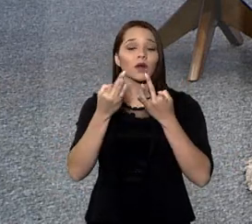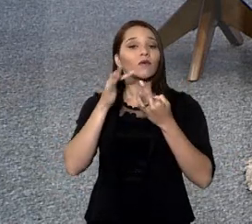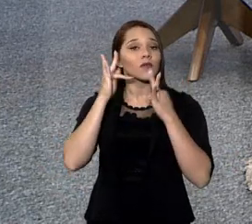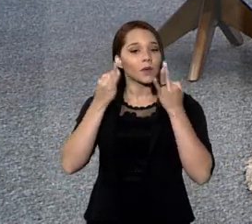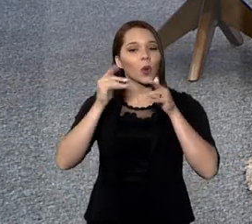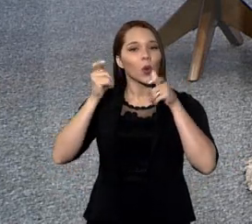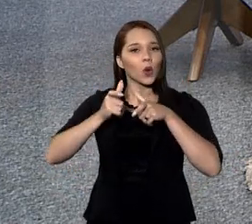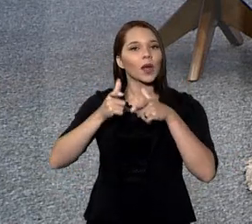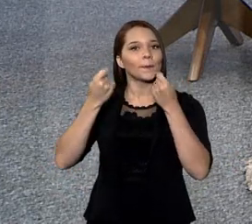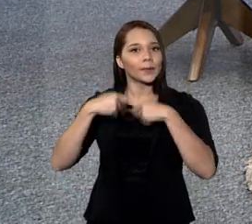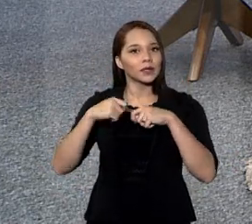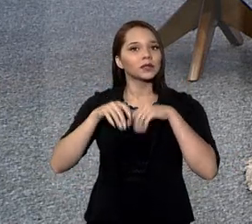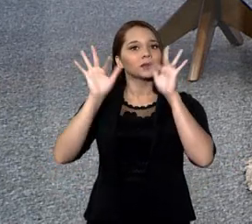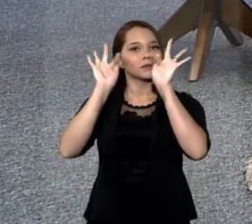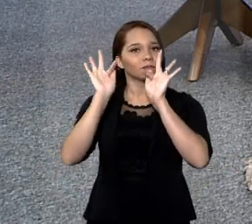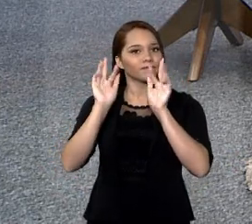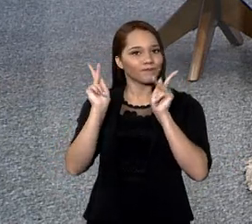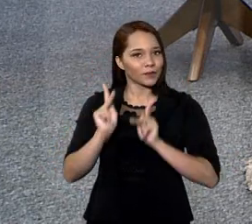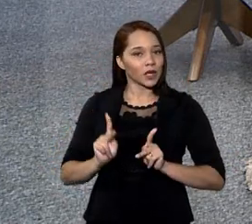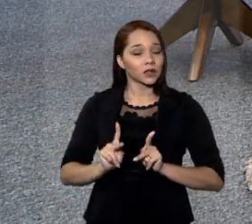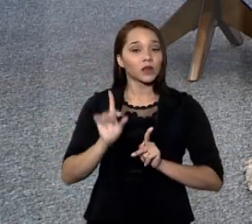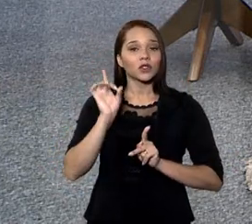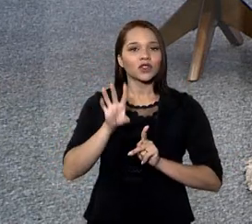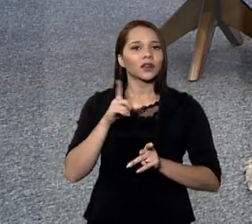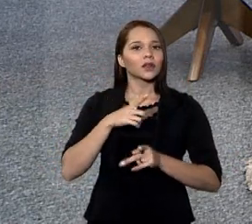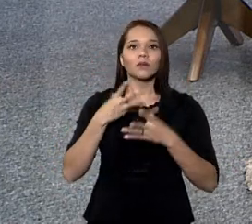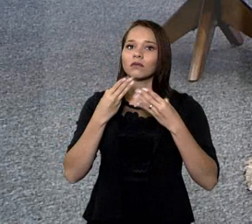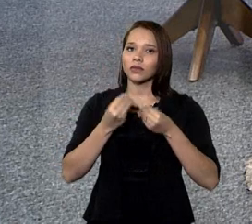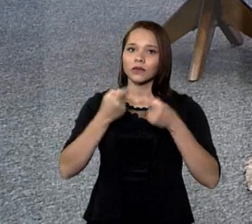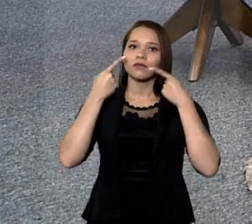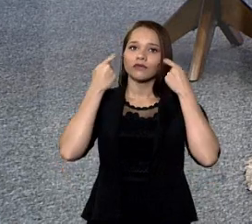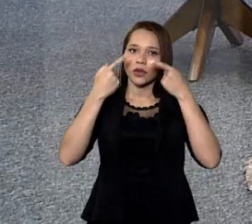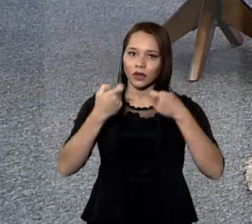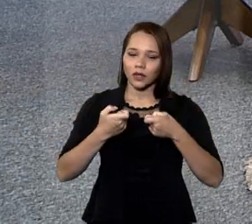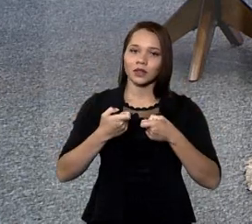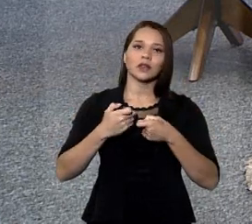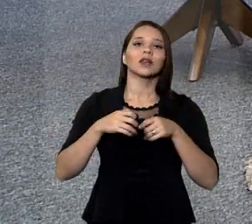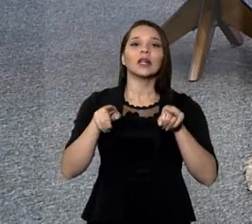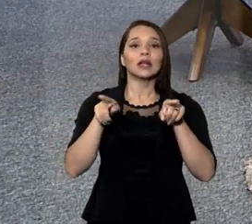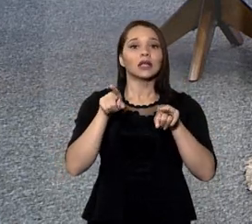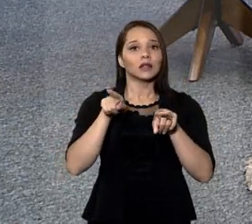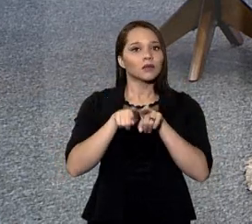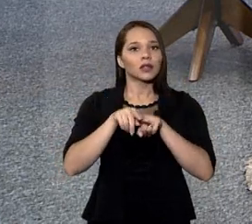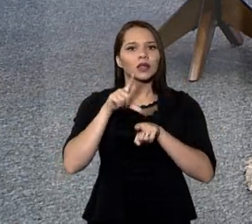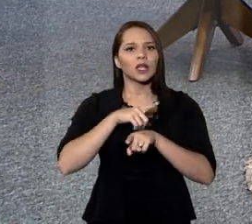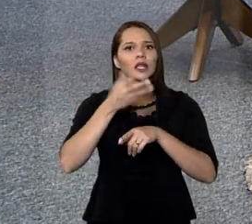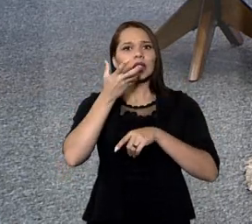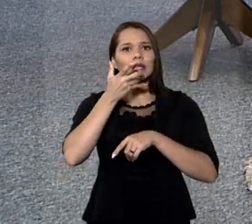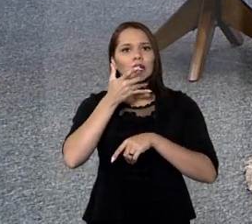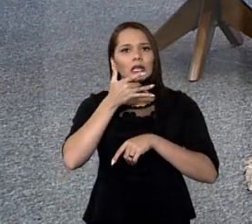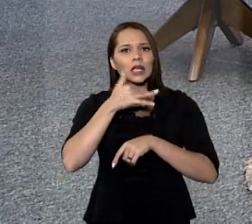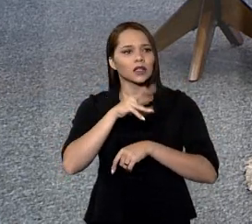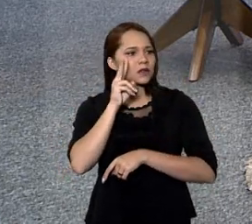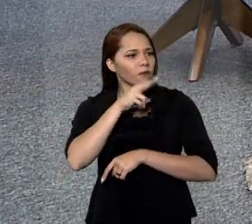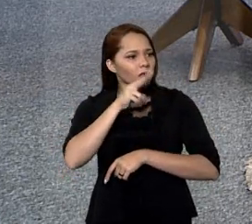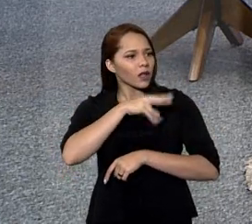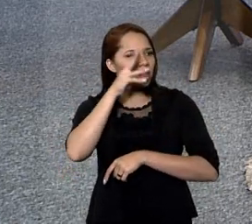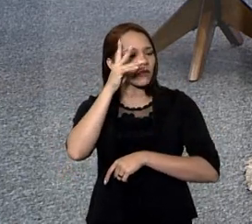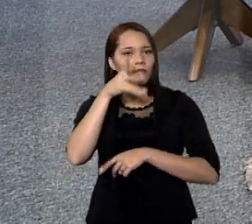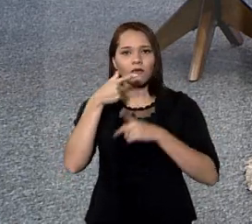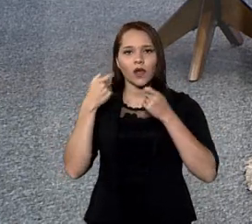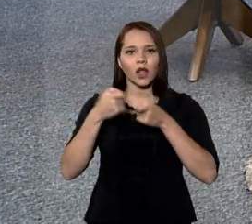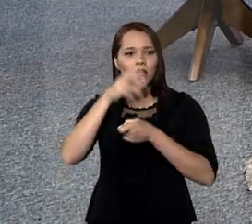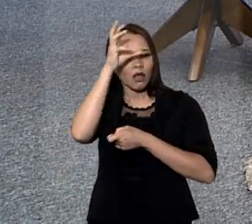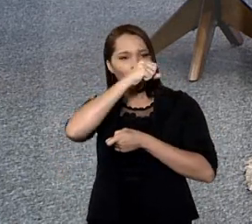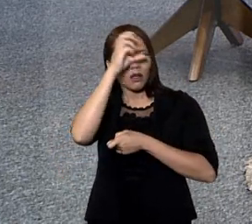a família é o lugar onde devia ver faz mas na verdade você tem muita violência tem muita criança testemunhando violência